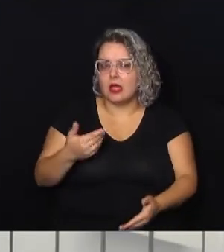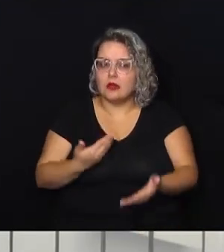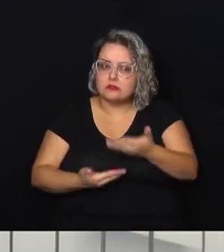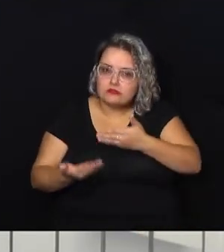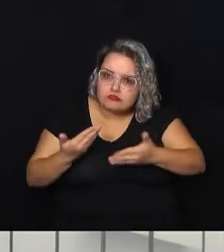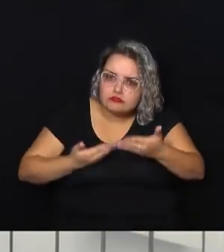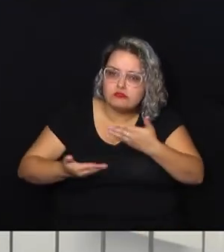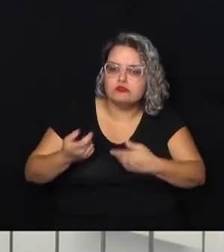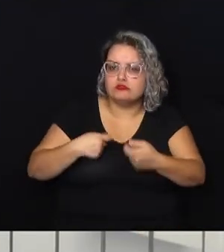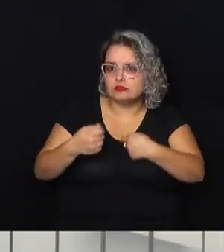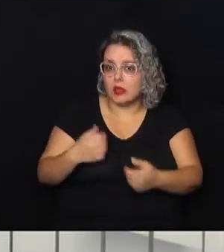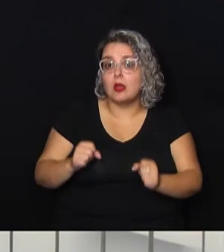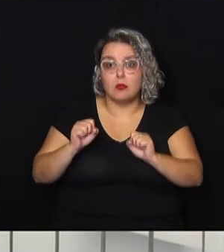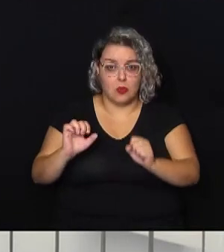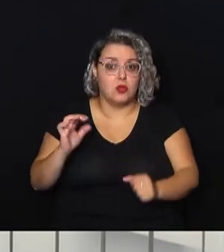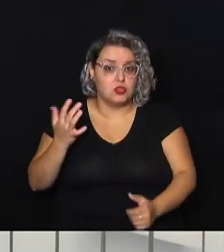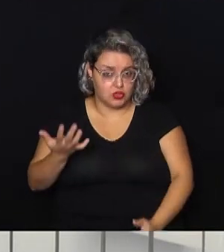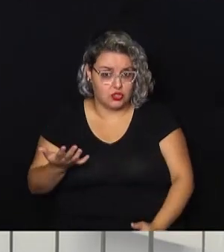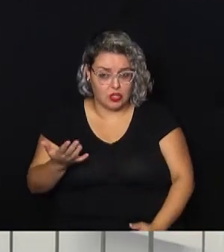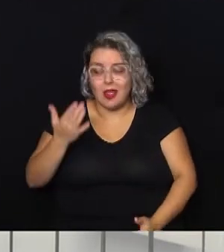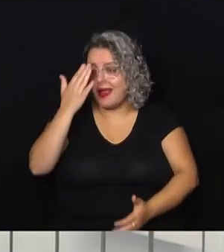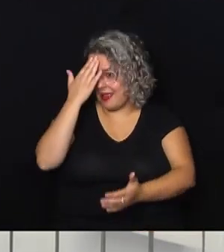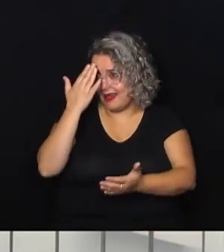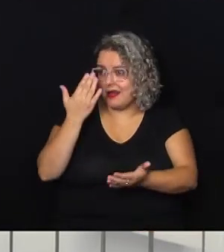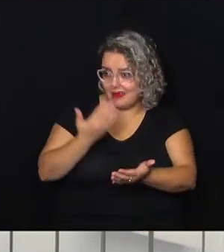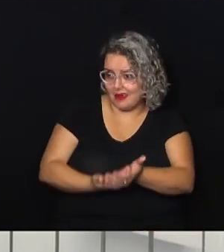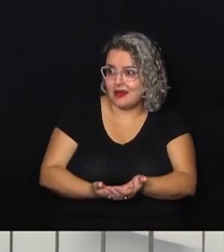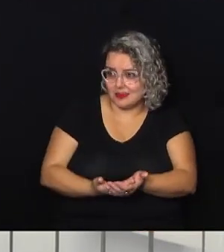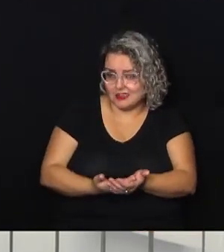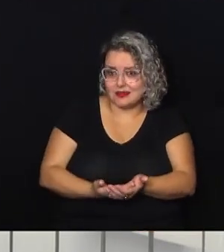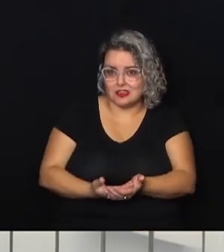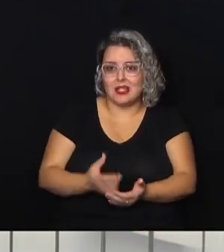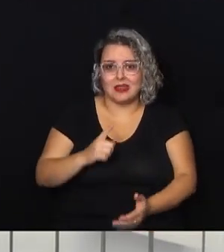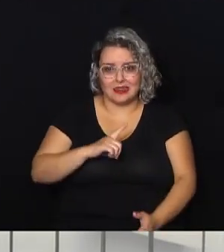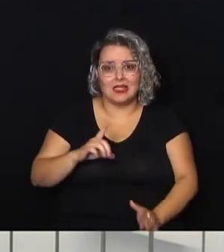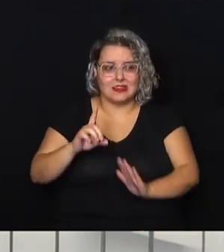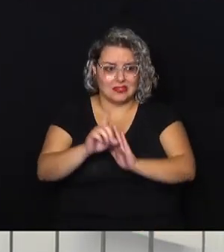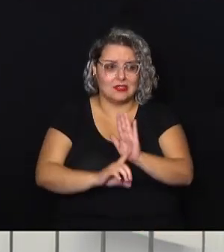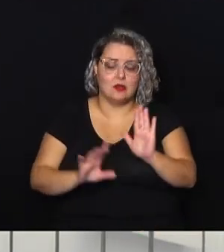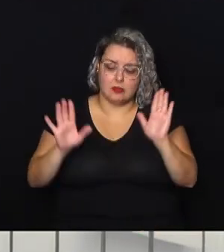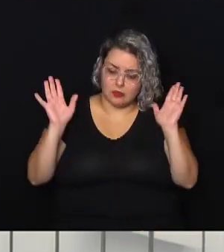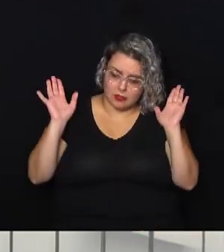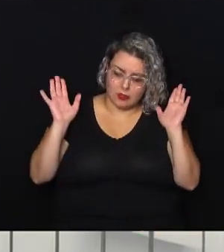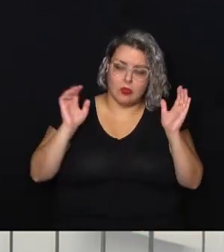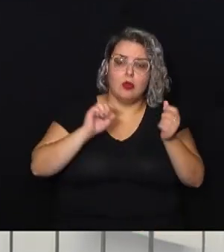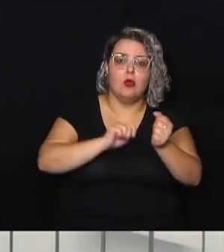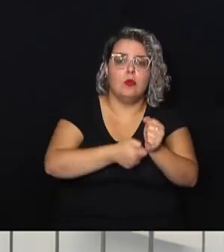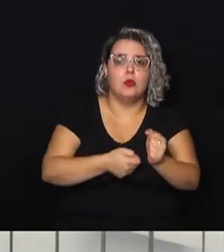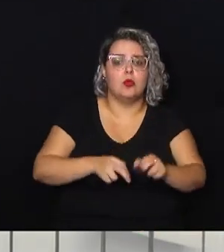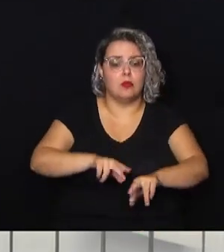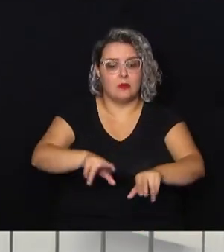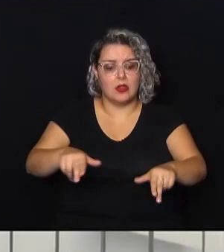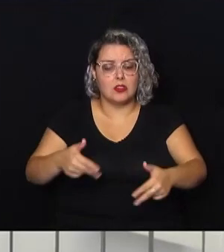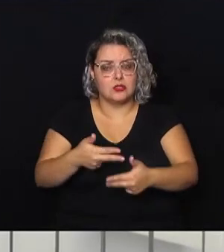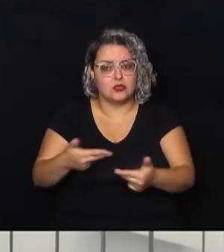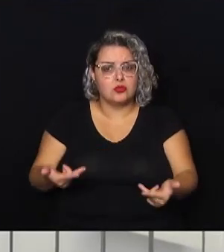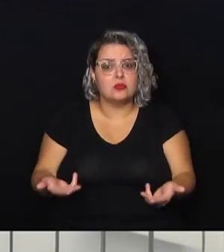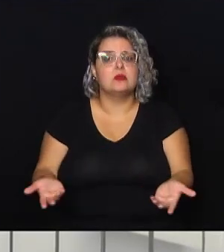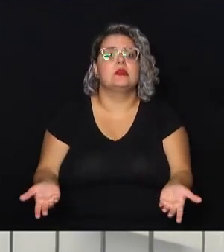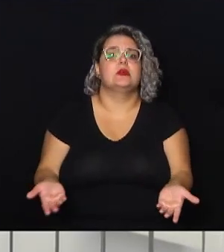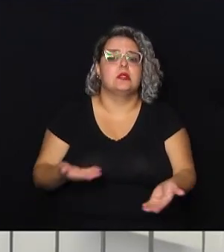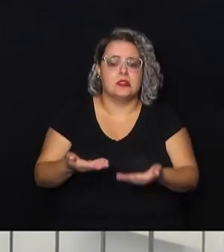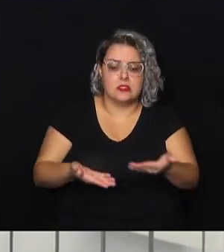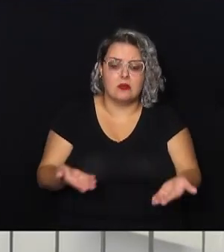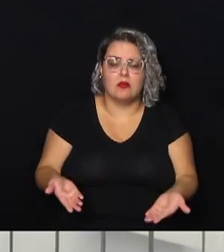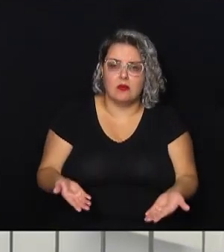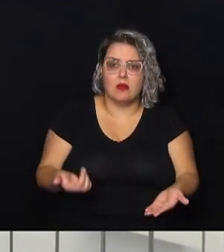que possa acontecer? Você acredita, o consumidor tem esse direito? Fala, peraí, bloqueou um monte de coisa clandestina, e agora esse serviço